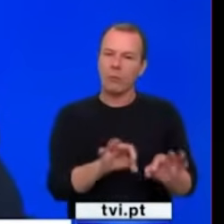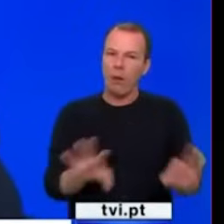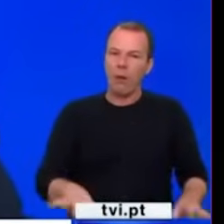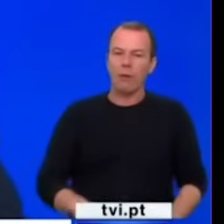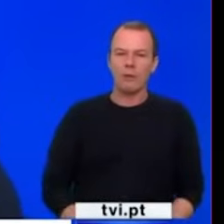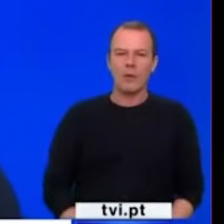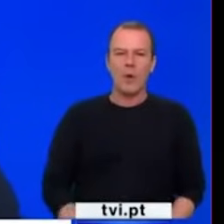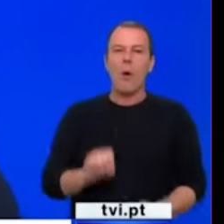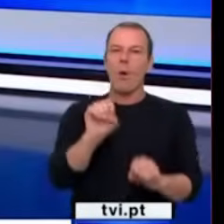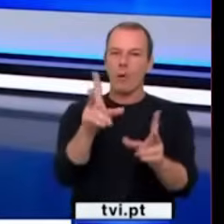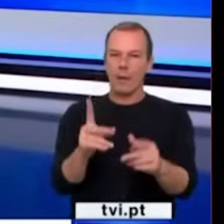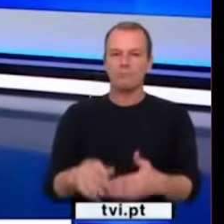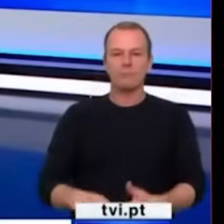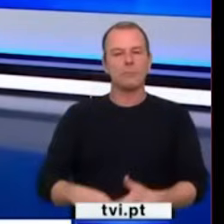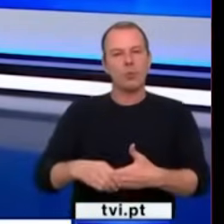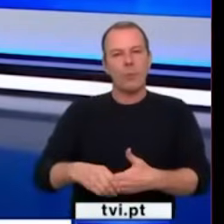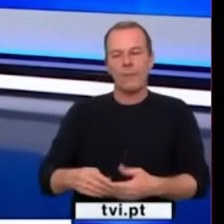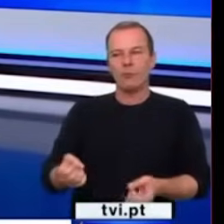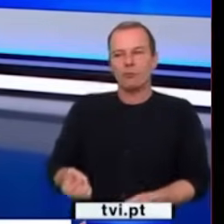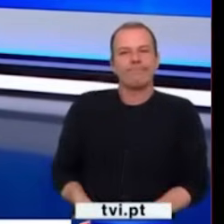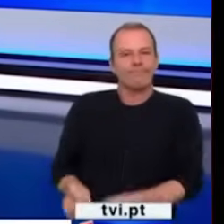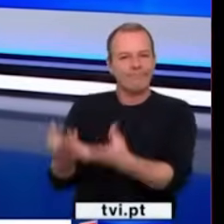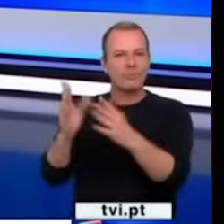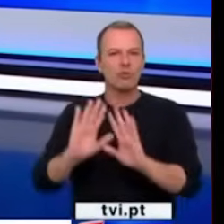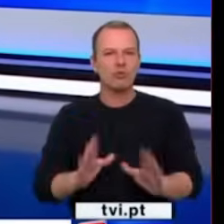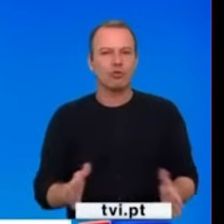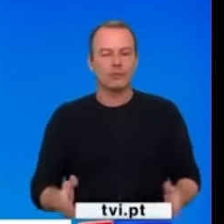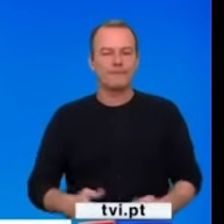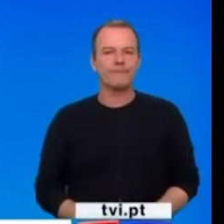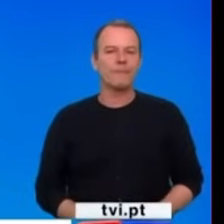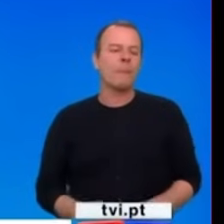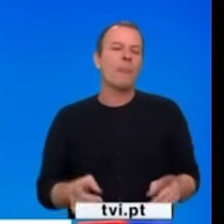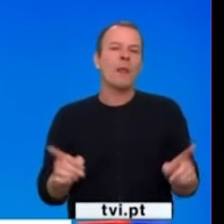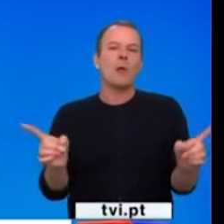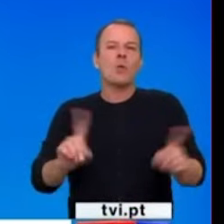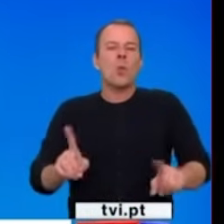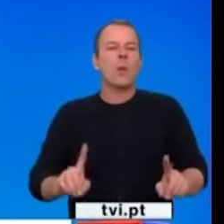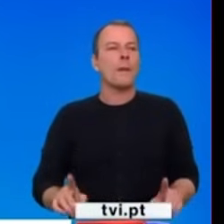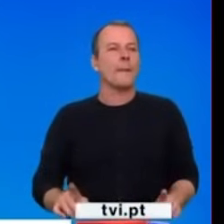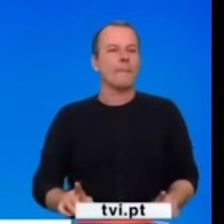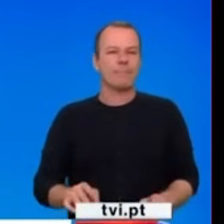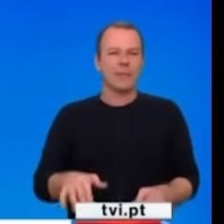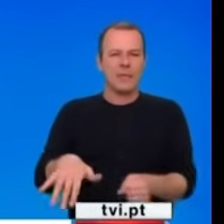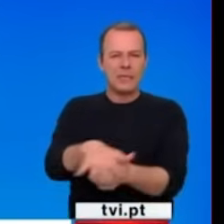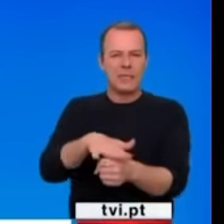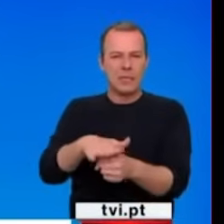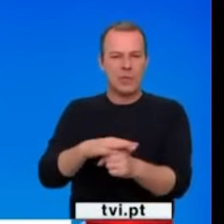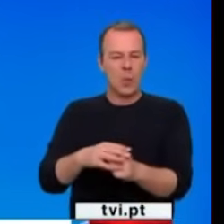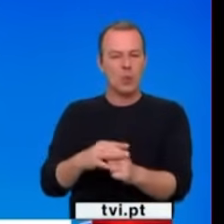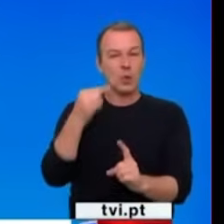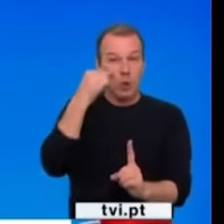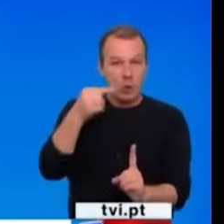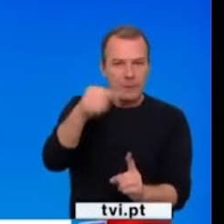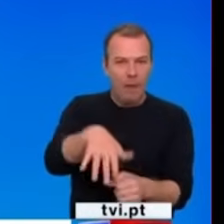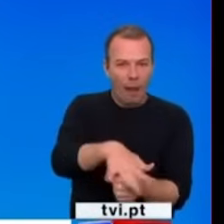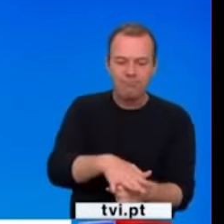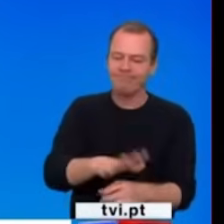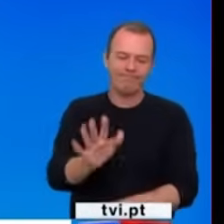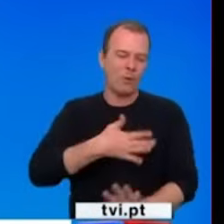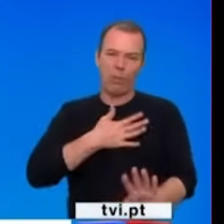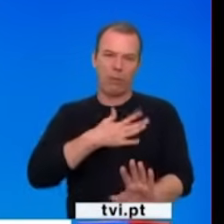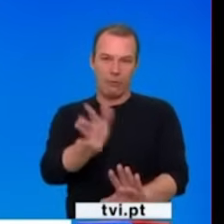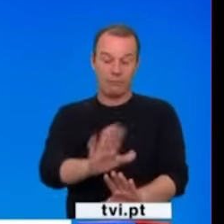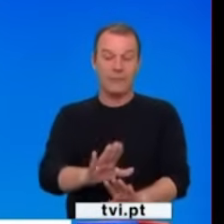eu está feito esse envio de de eu não quero comentar um caso em particular o fenómeno da